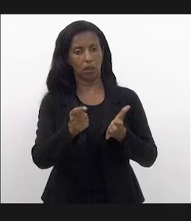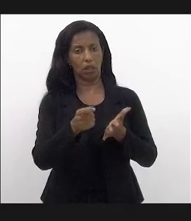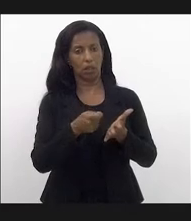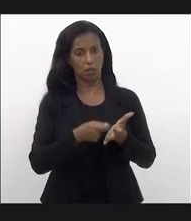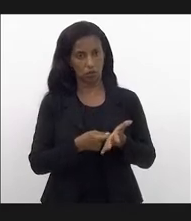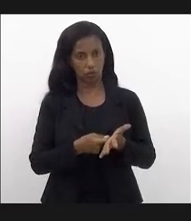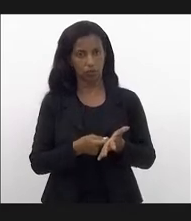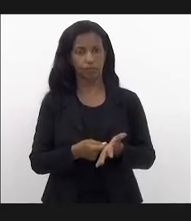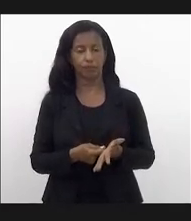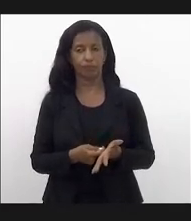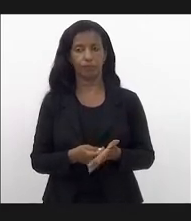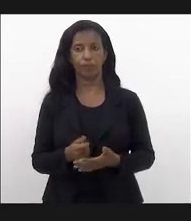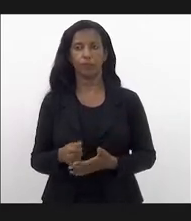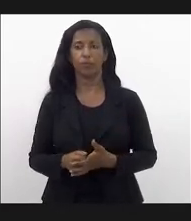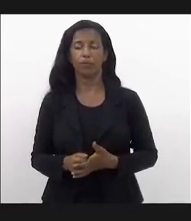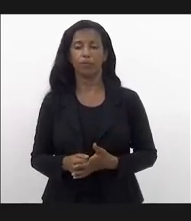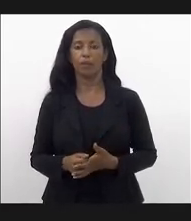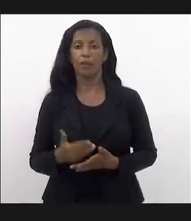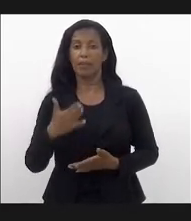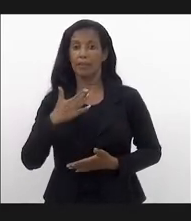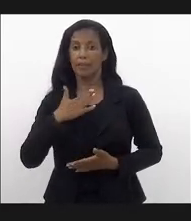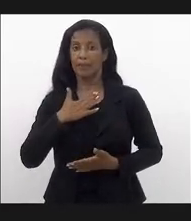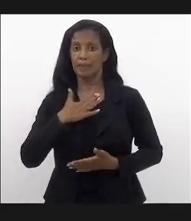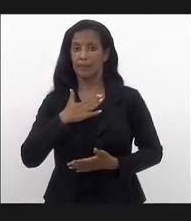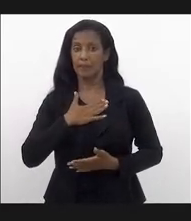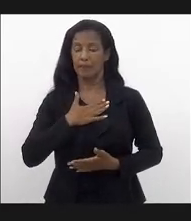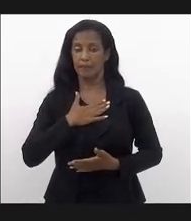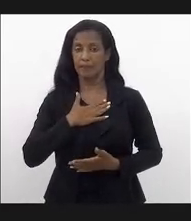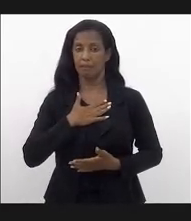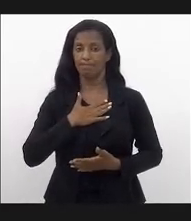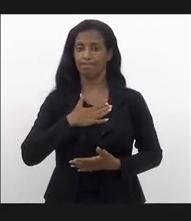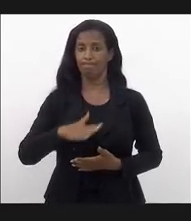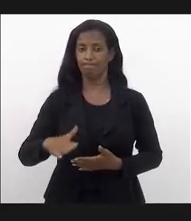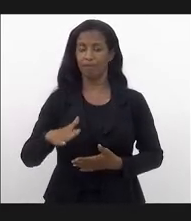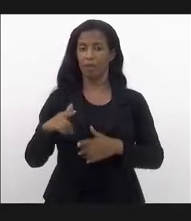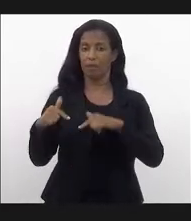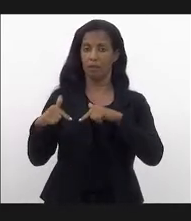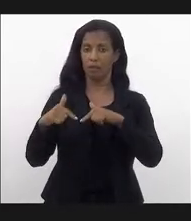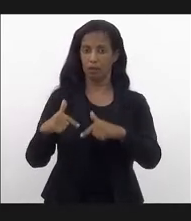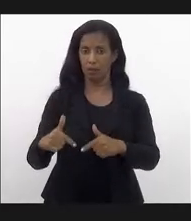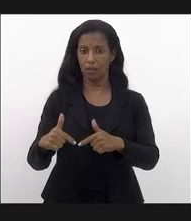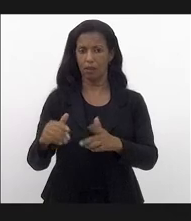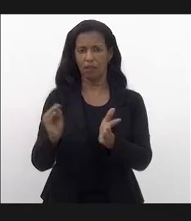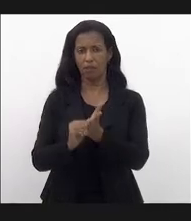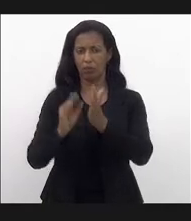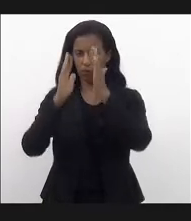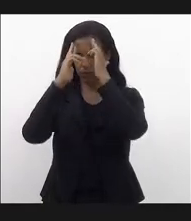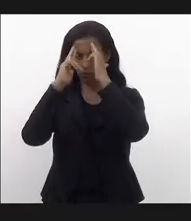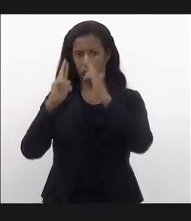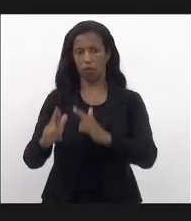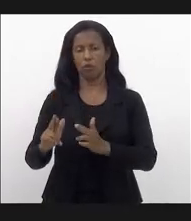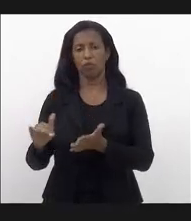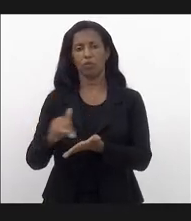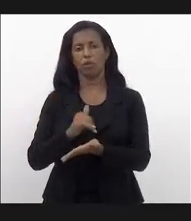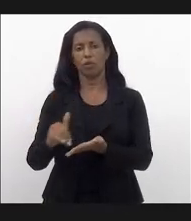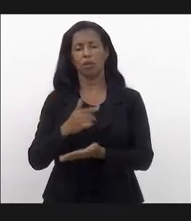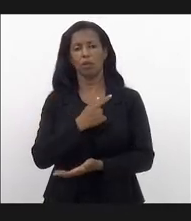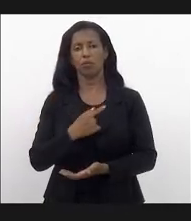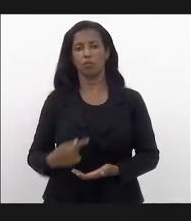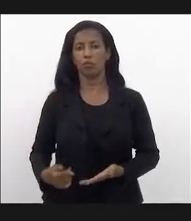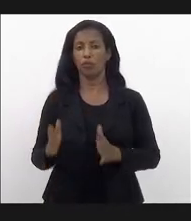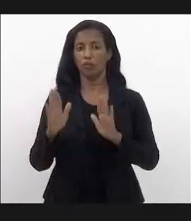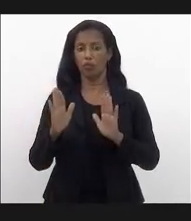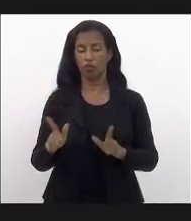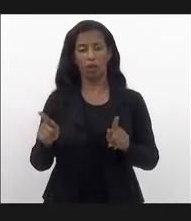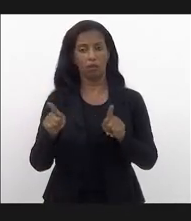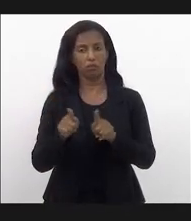né essa esse meu repúdio a essa atitude desrespeitosa do secretário de governo já